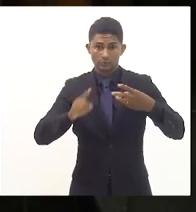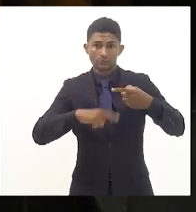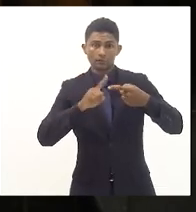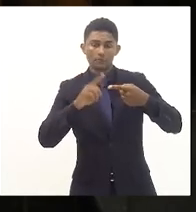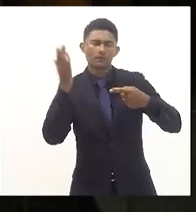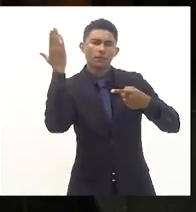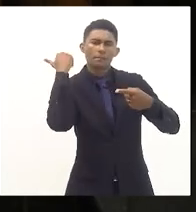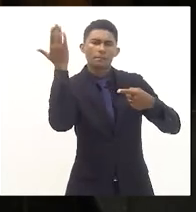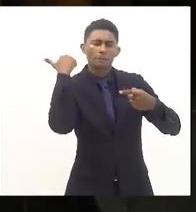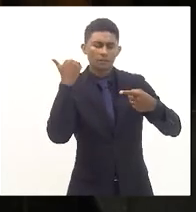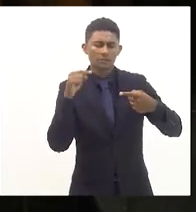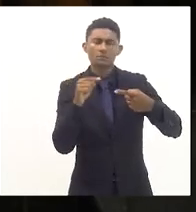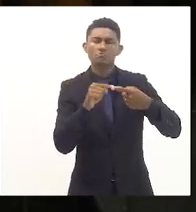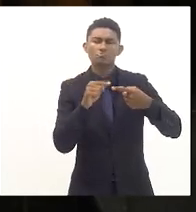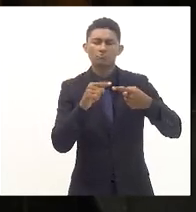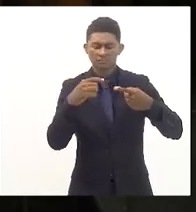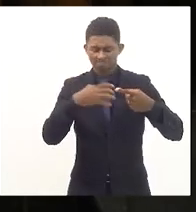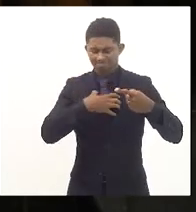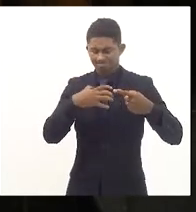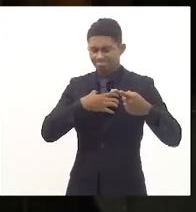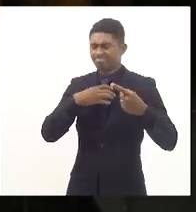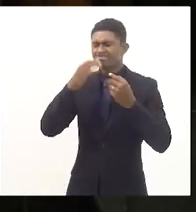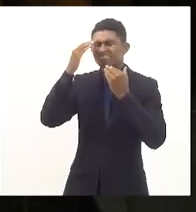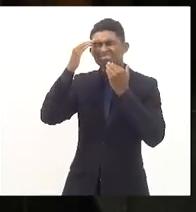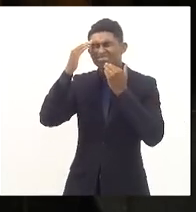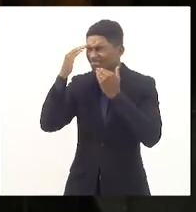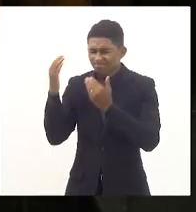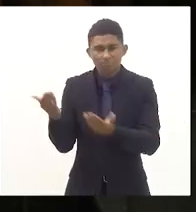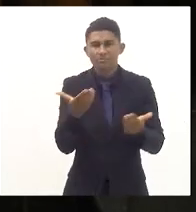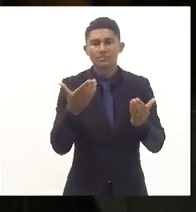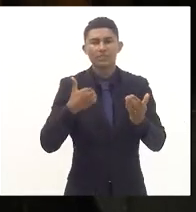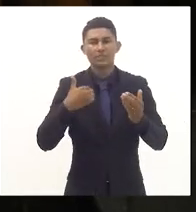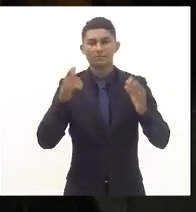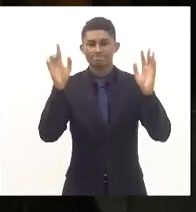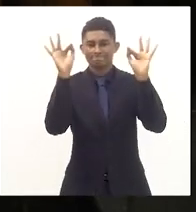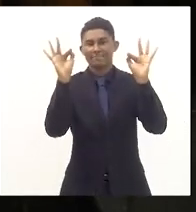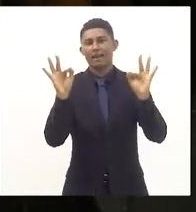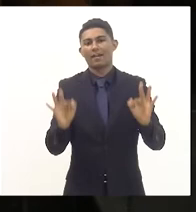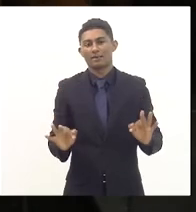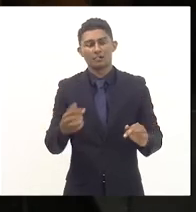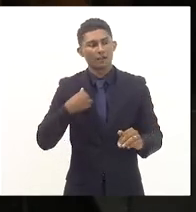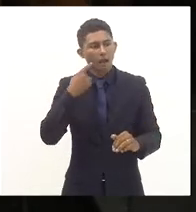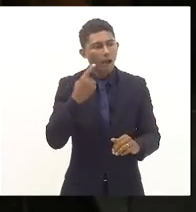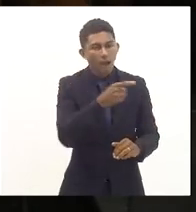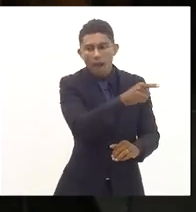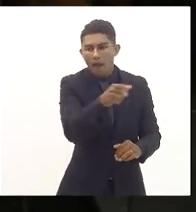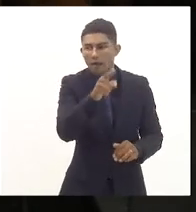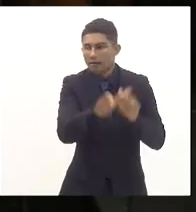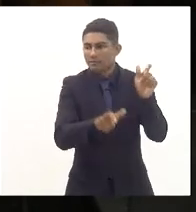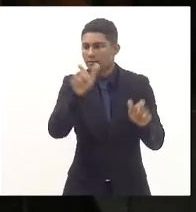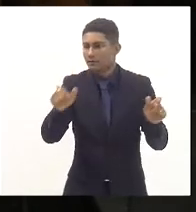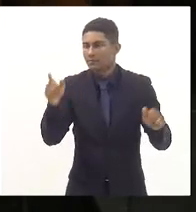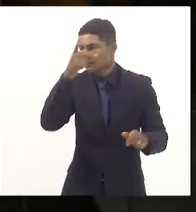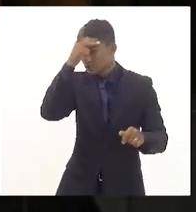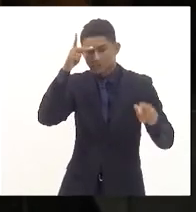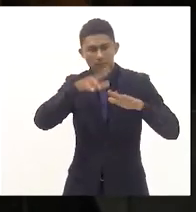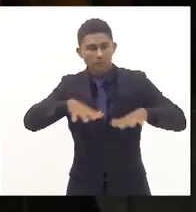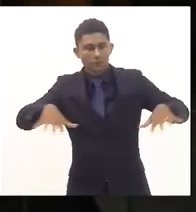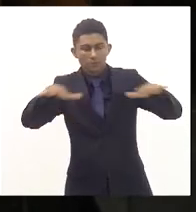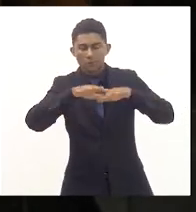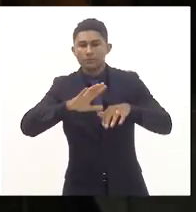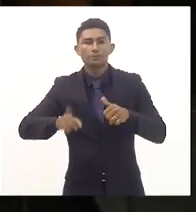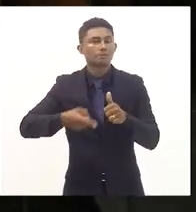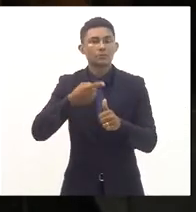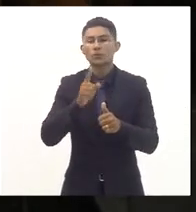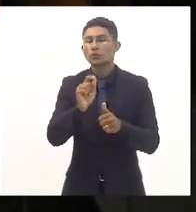ele é de muita gratidão eu fico muito feliz de ver as pessoas que estão aqui primeiramente e não poderia ser